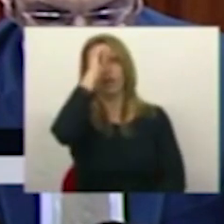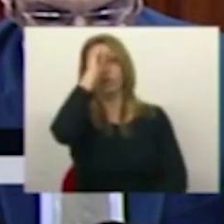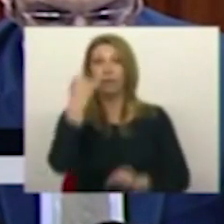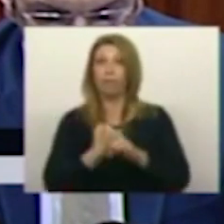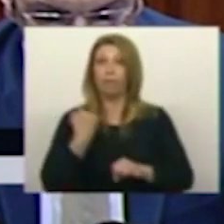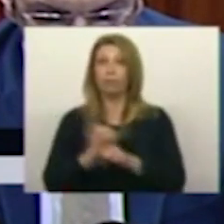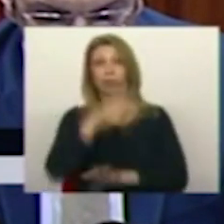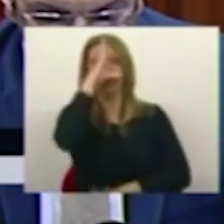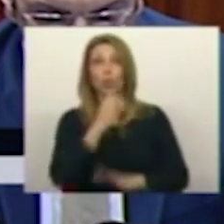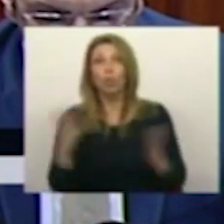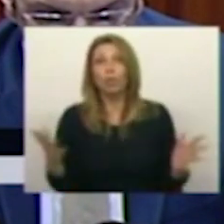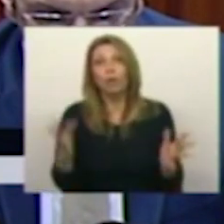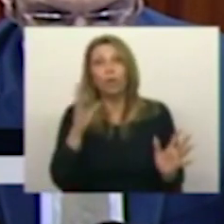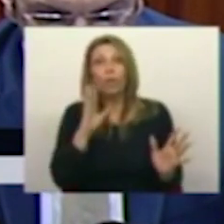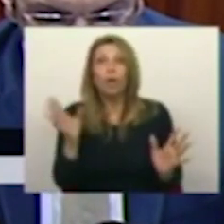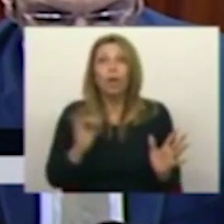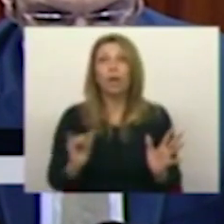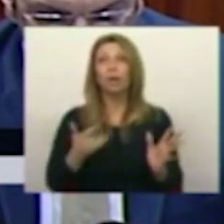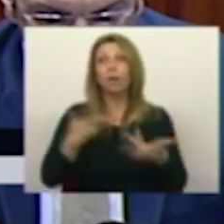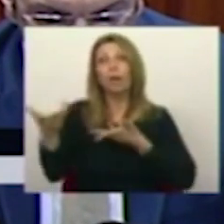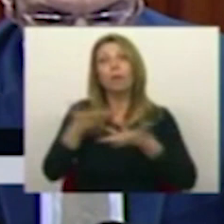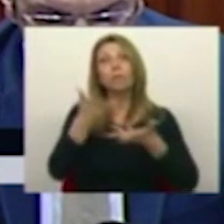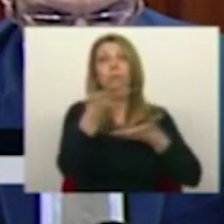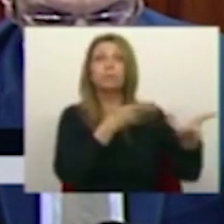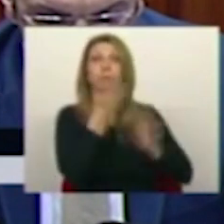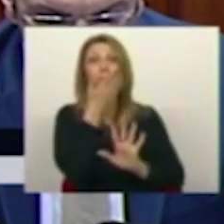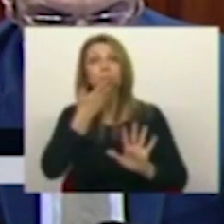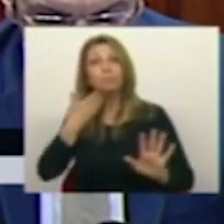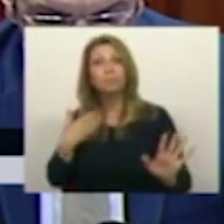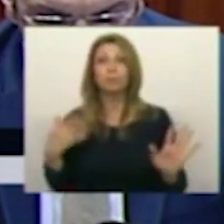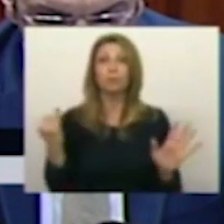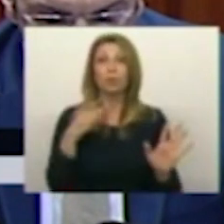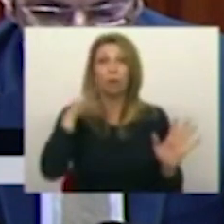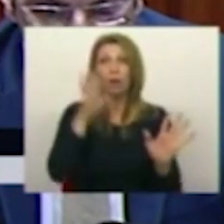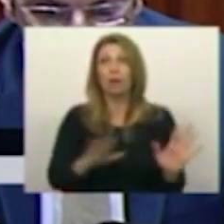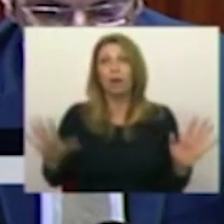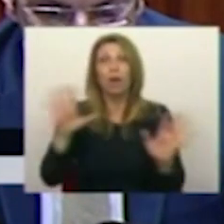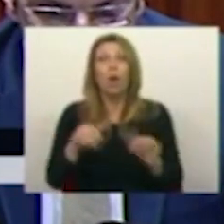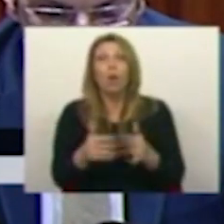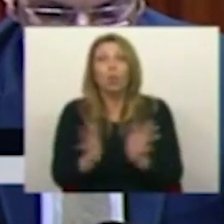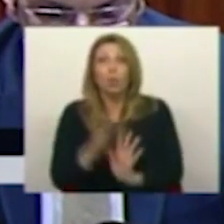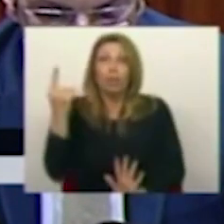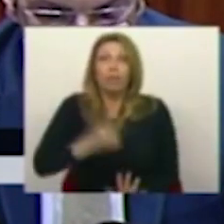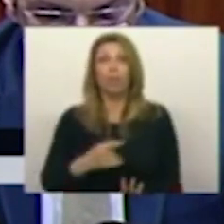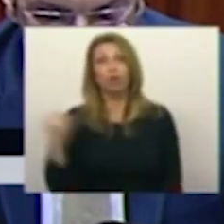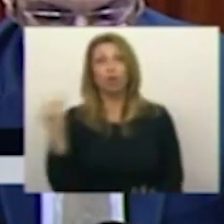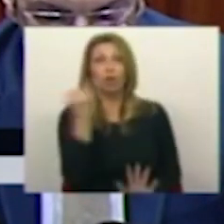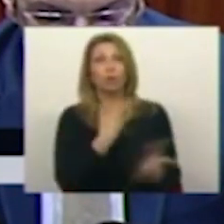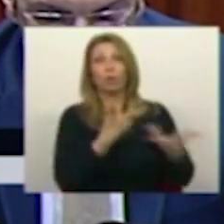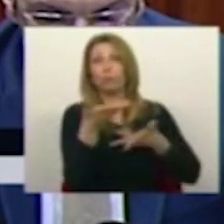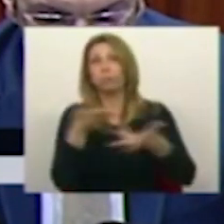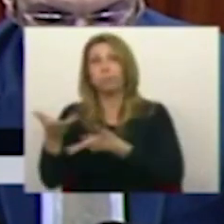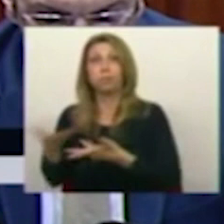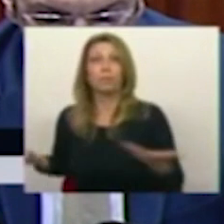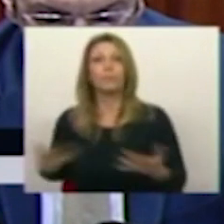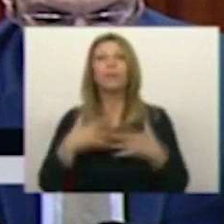e procurar manter as relações de cordialidade e solidariedade institucional que todos devemos manter entre instituições. No final